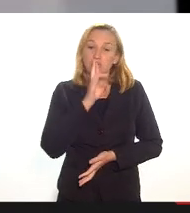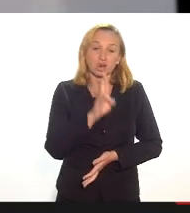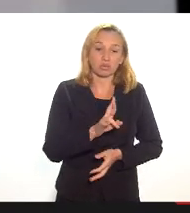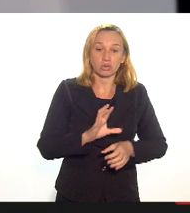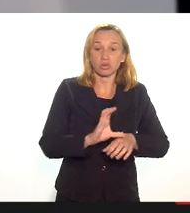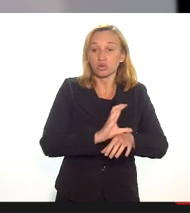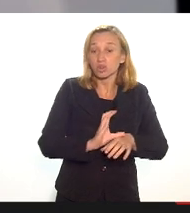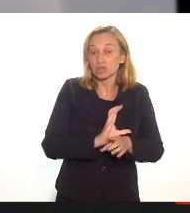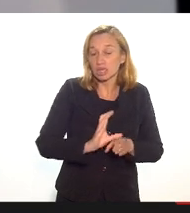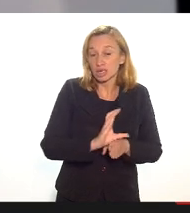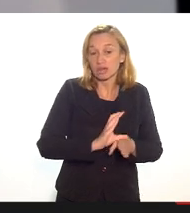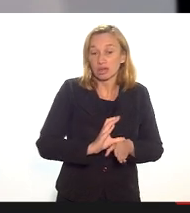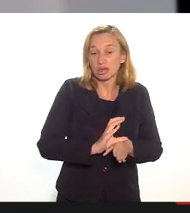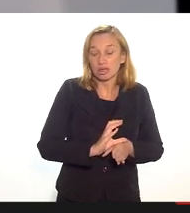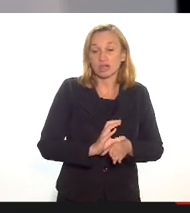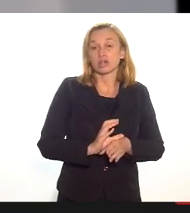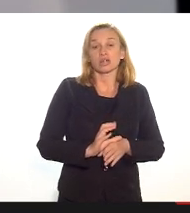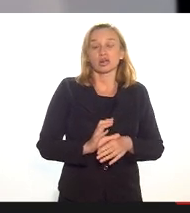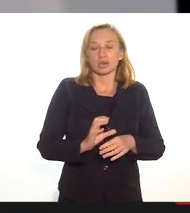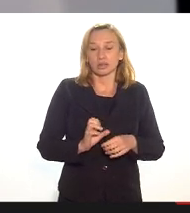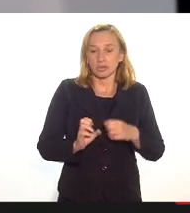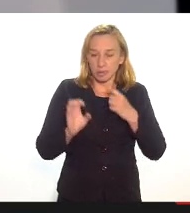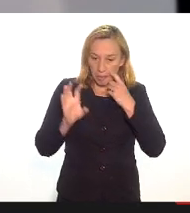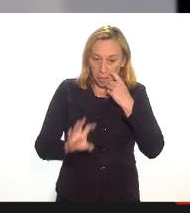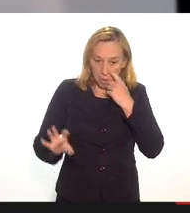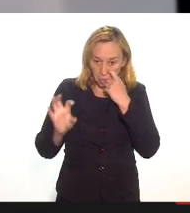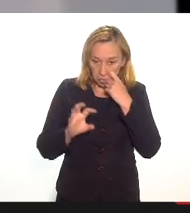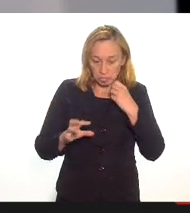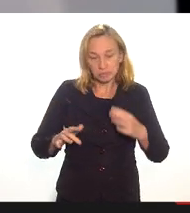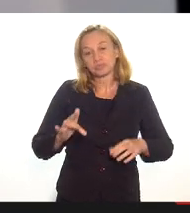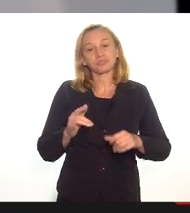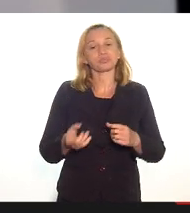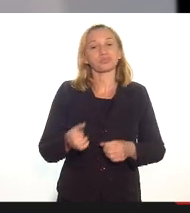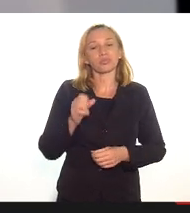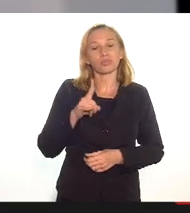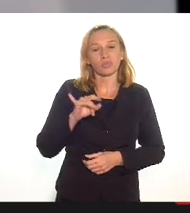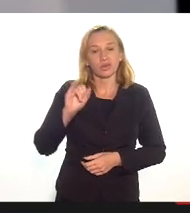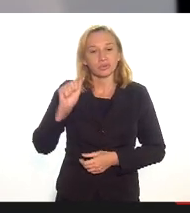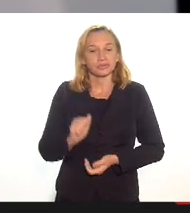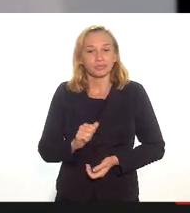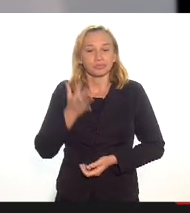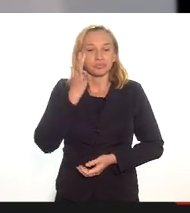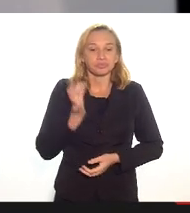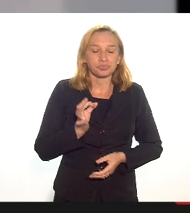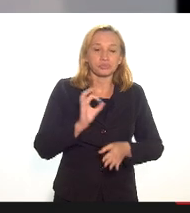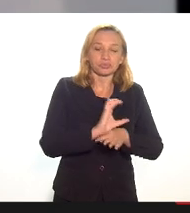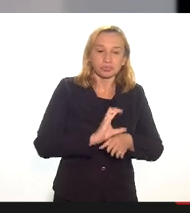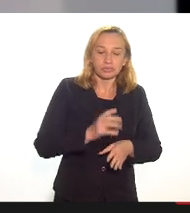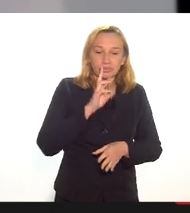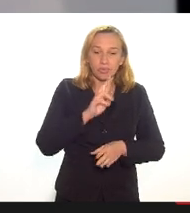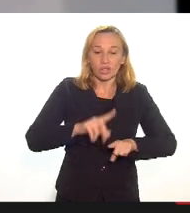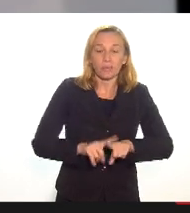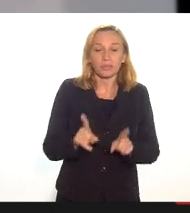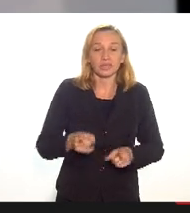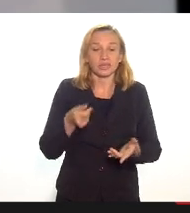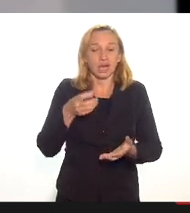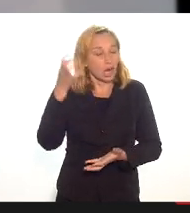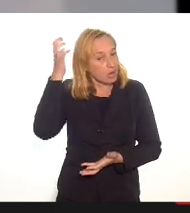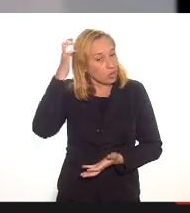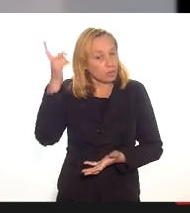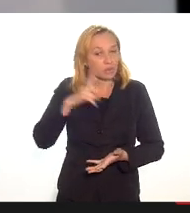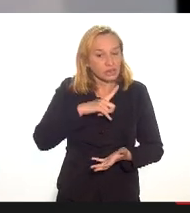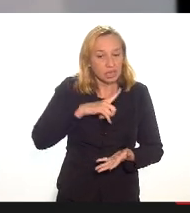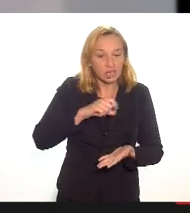Regional de Medicina, o sindicato esteve comigo na DGH, não sei se o Conselho respondeu a isso, mas as punições acontecem,